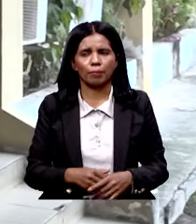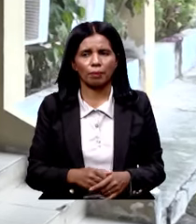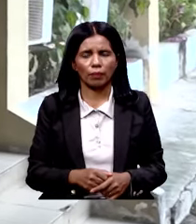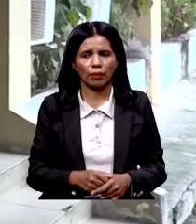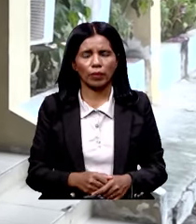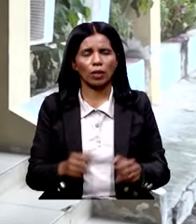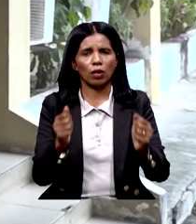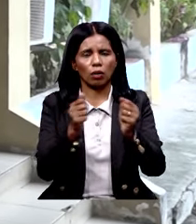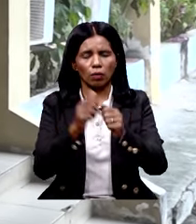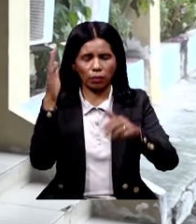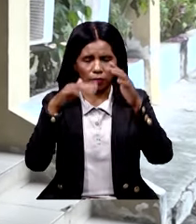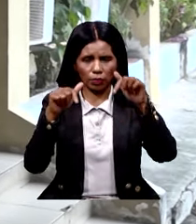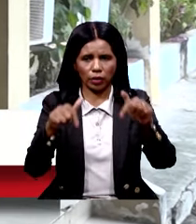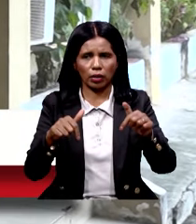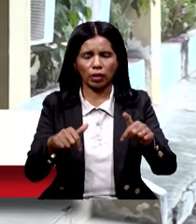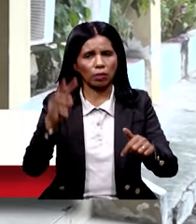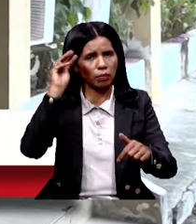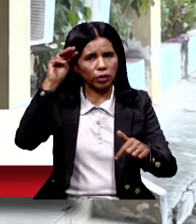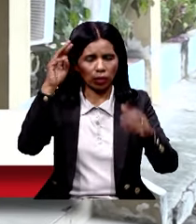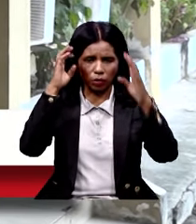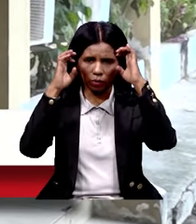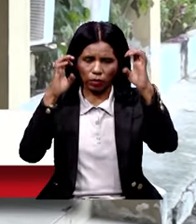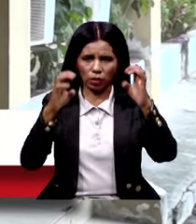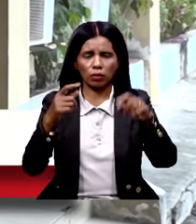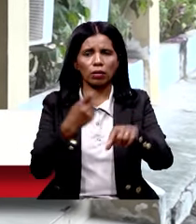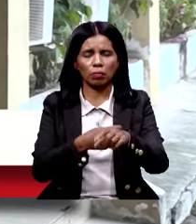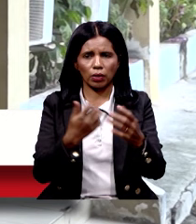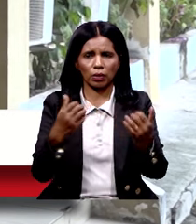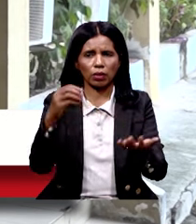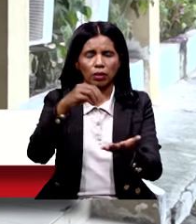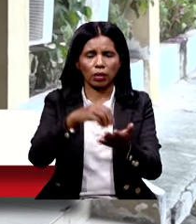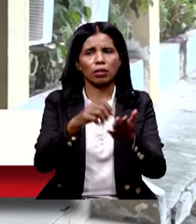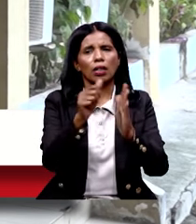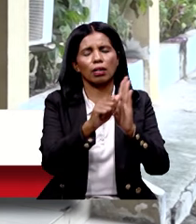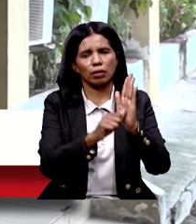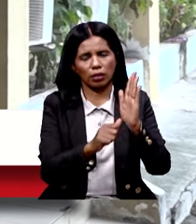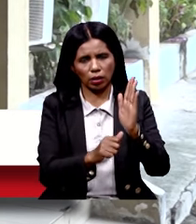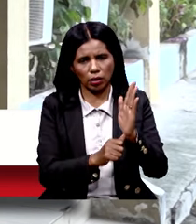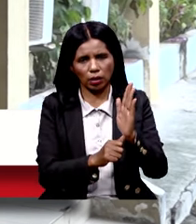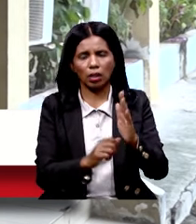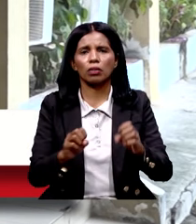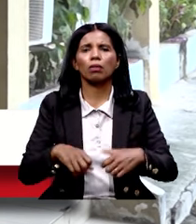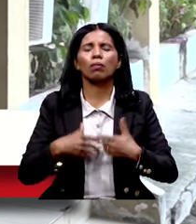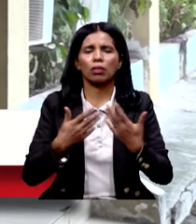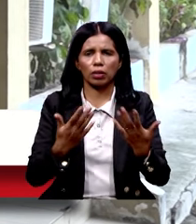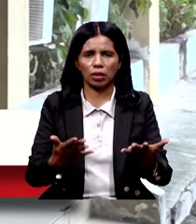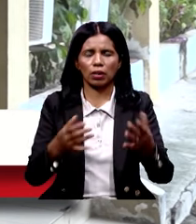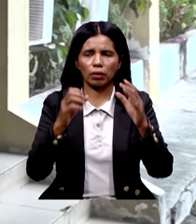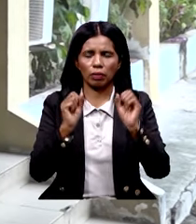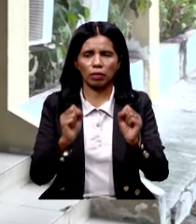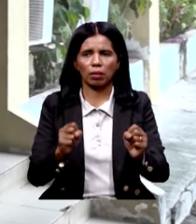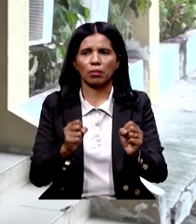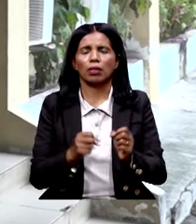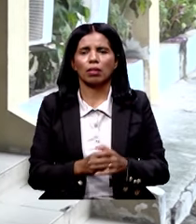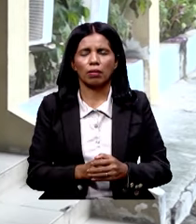da né, sim, o Ministério da Educação durante né, taona na agenda atu insa bele